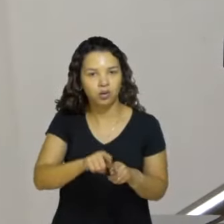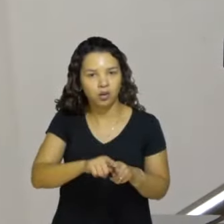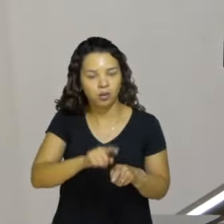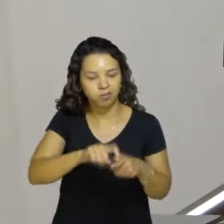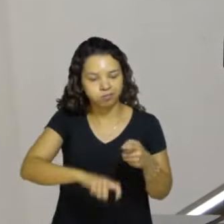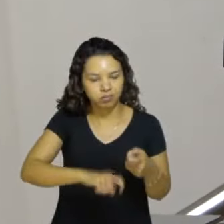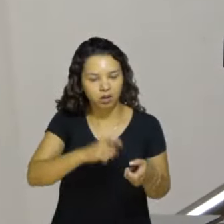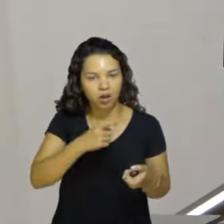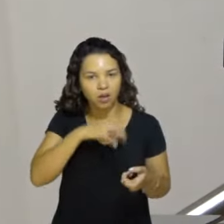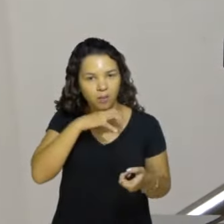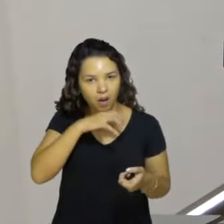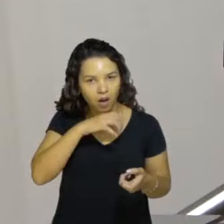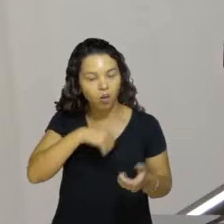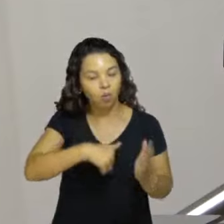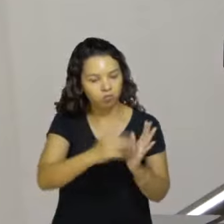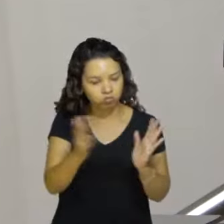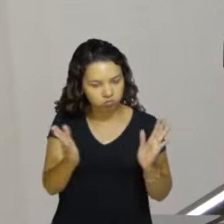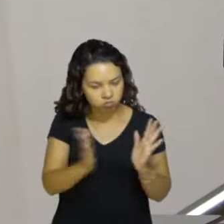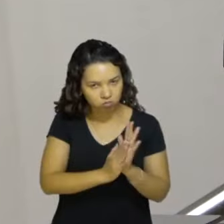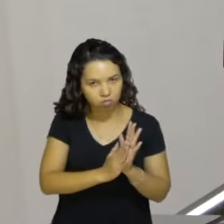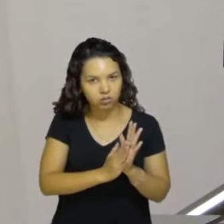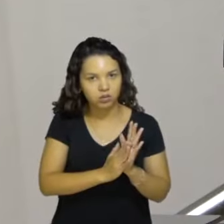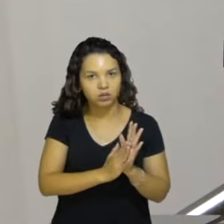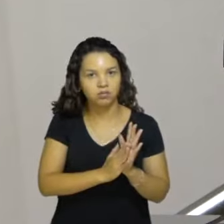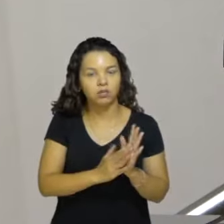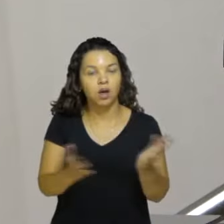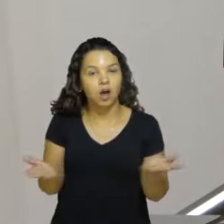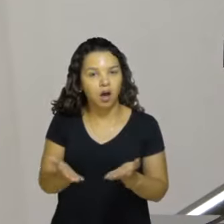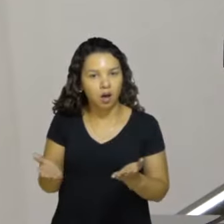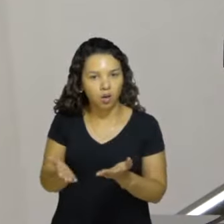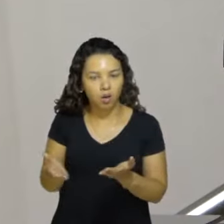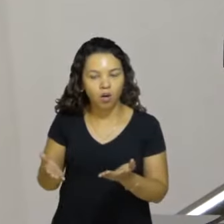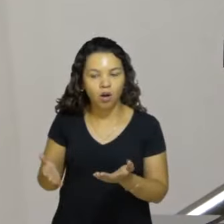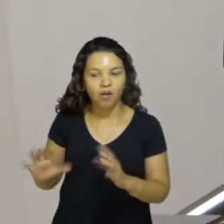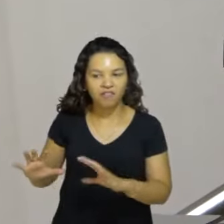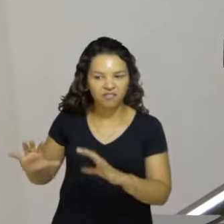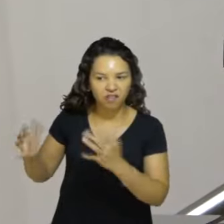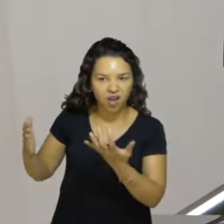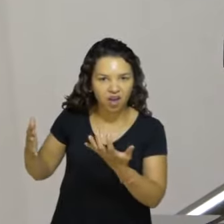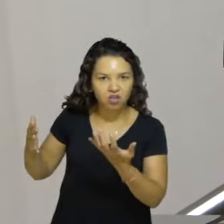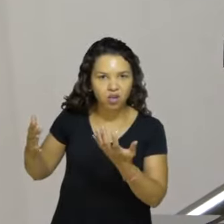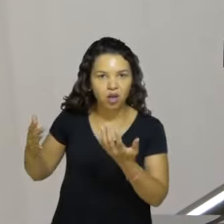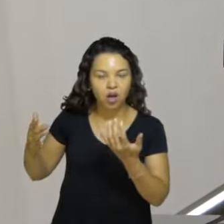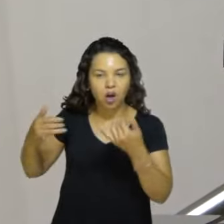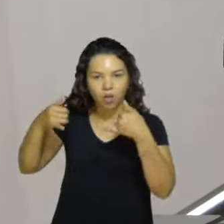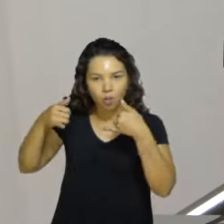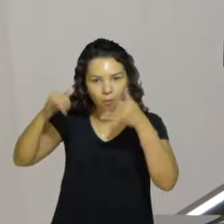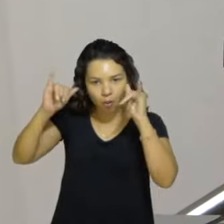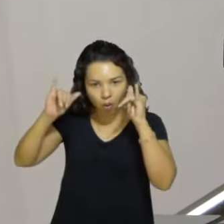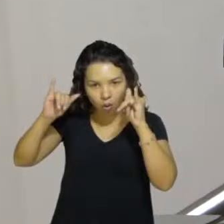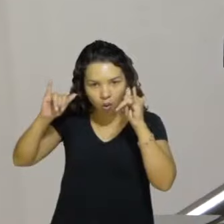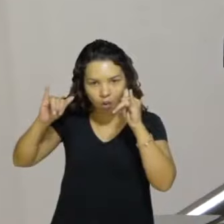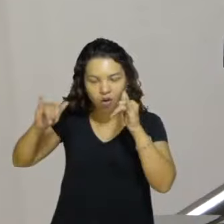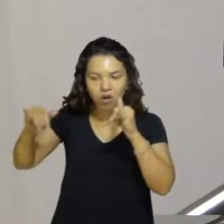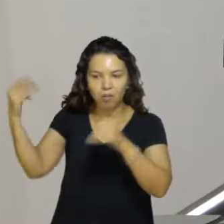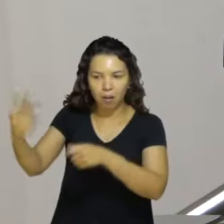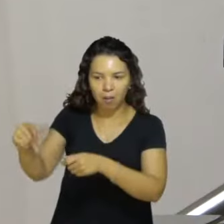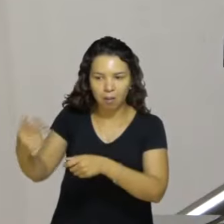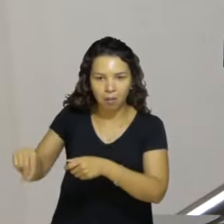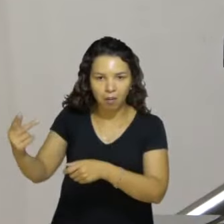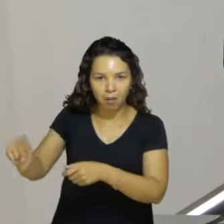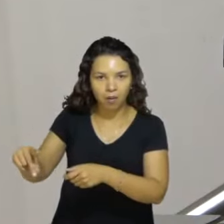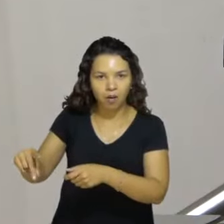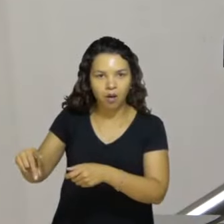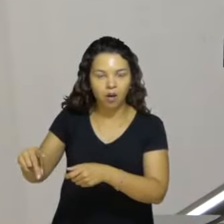e o cerceamento da prática do boi, da farra do boi, que aconteceu agora em Balneário Camboriú e foi abandonado, e o grupo